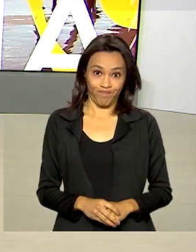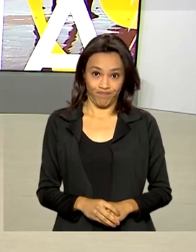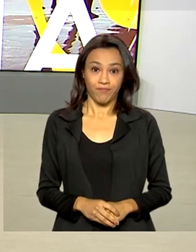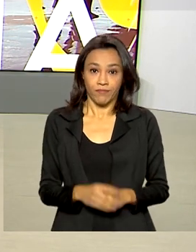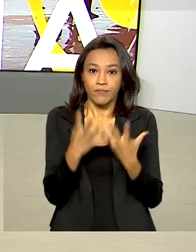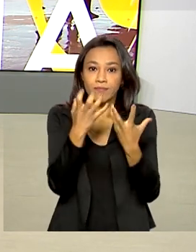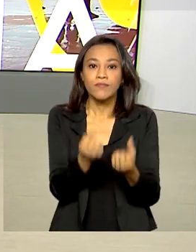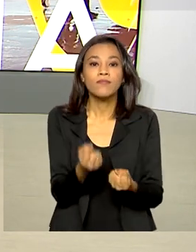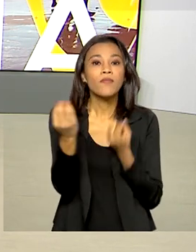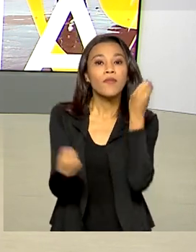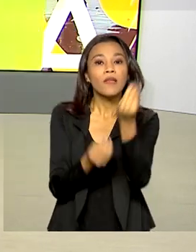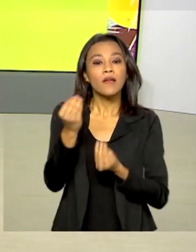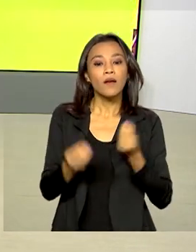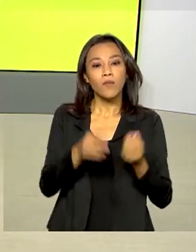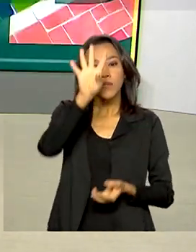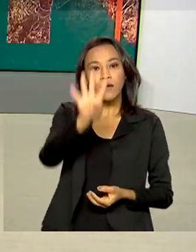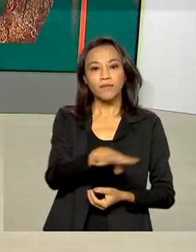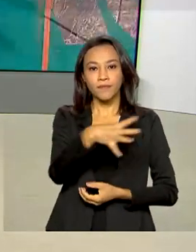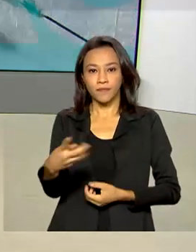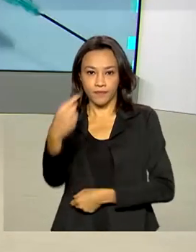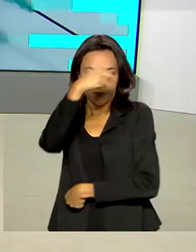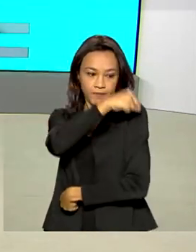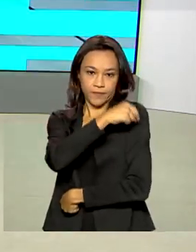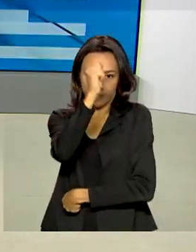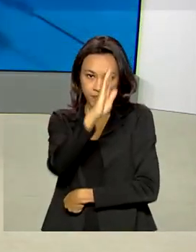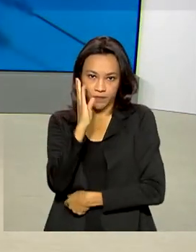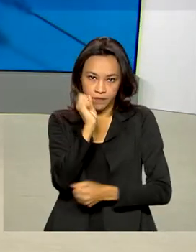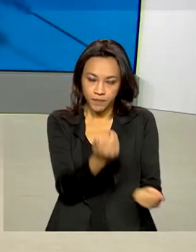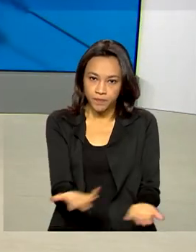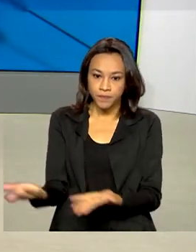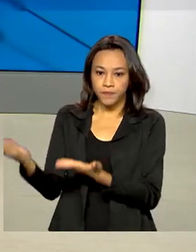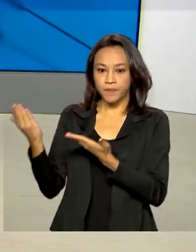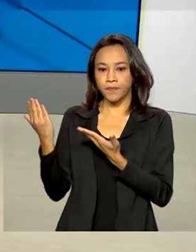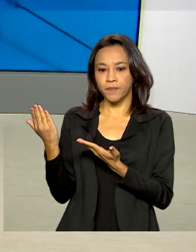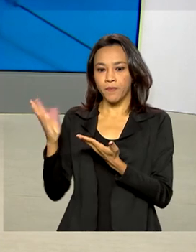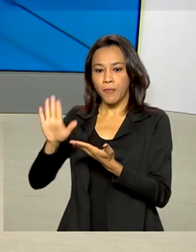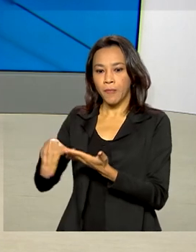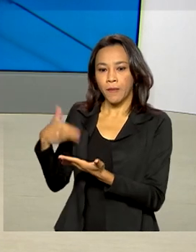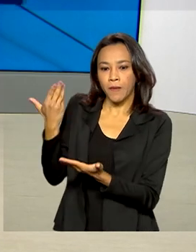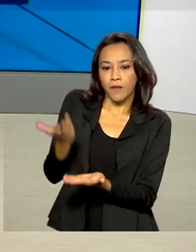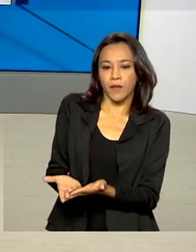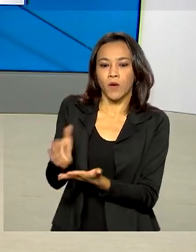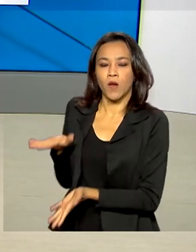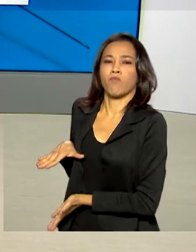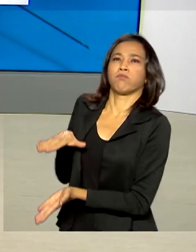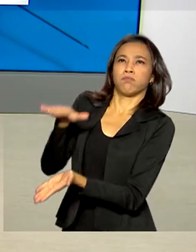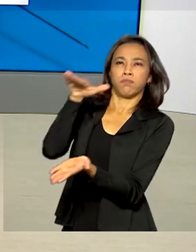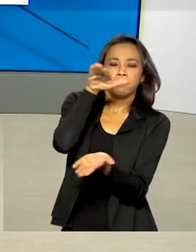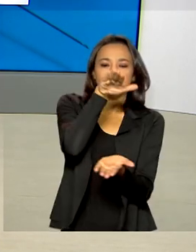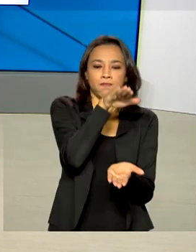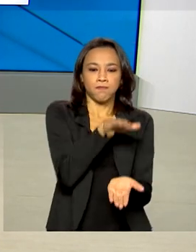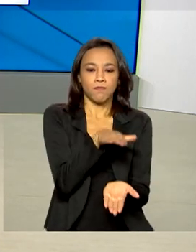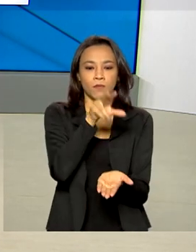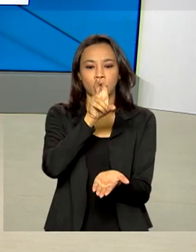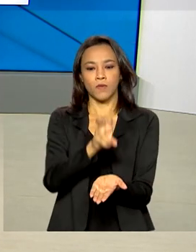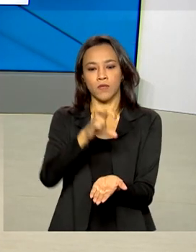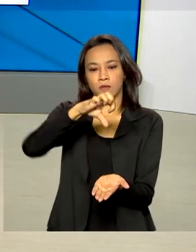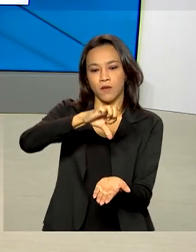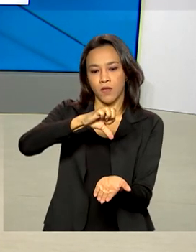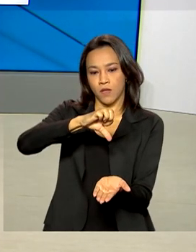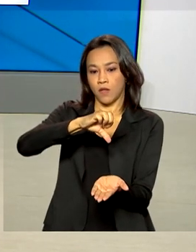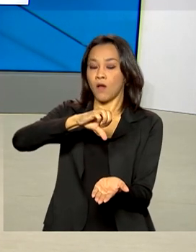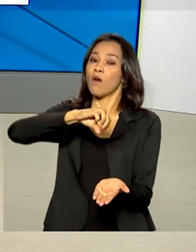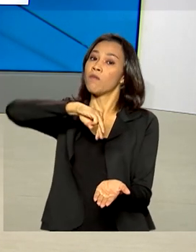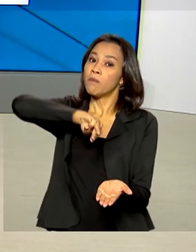Vamos ver então como está a vacinação pelo Brasil aqui no telão. Olha, até agora foram distribuídas 259